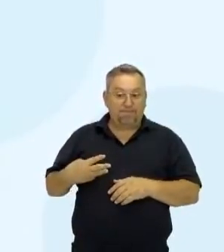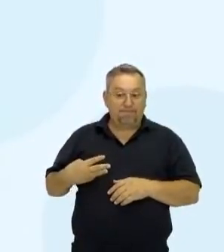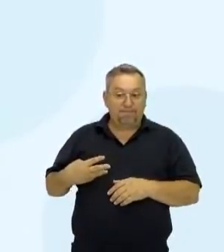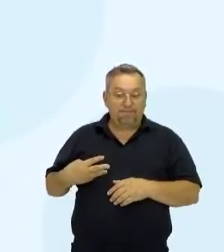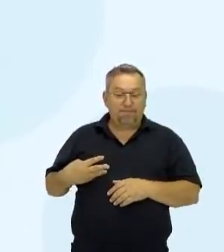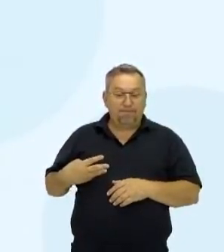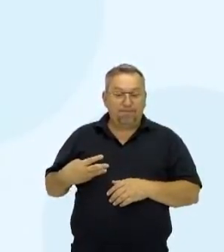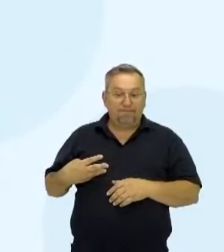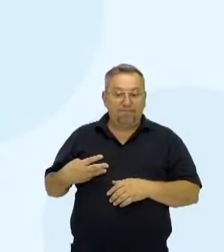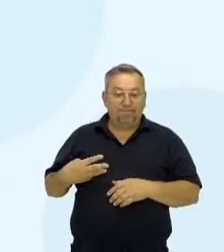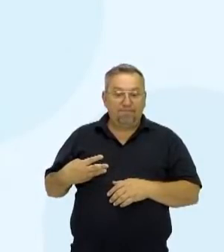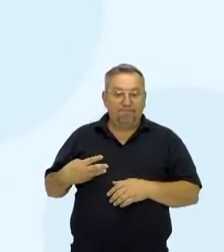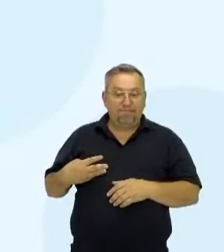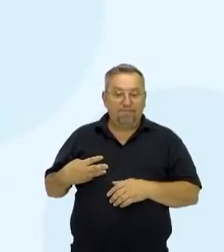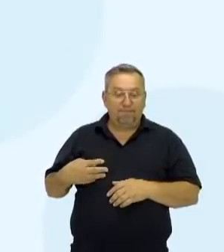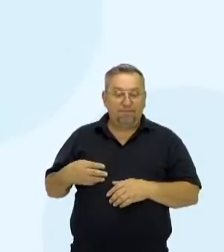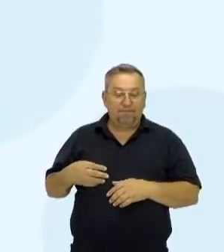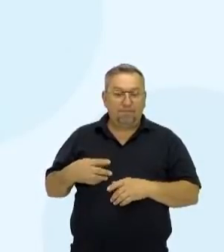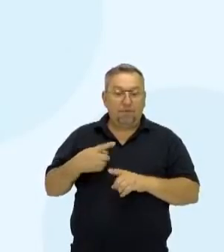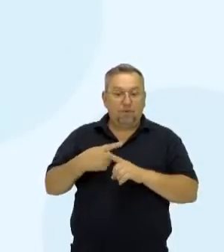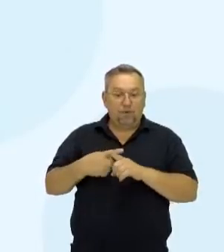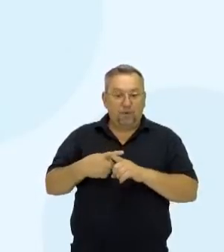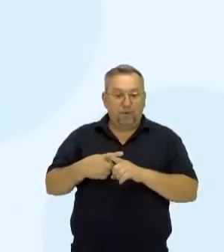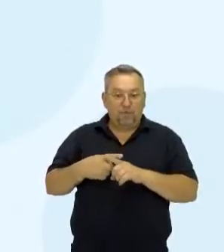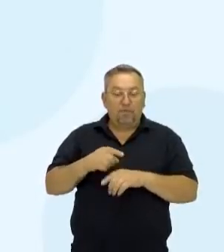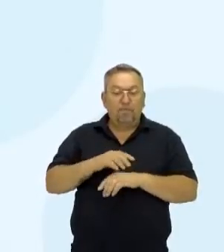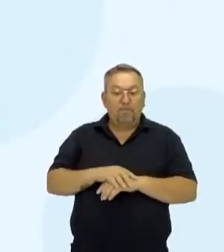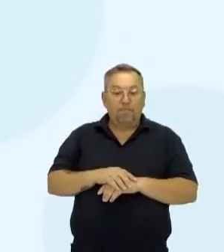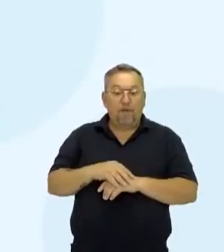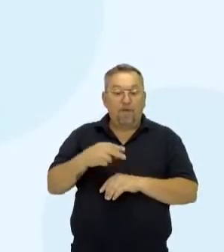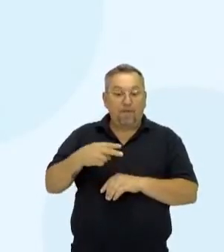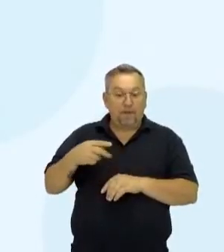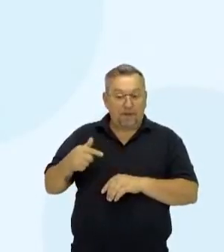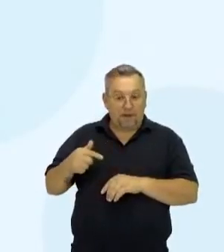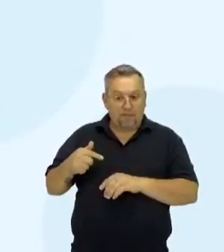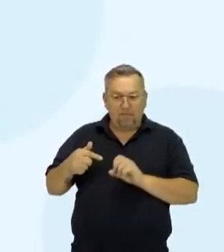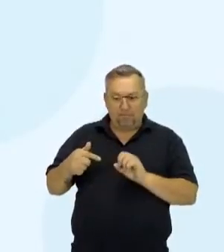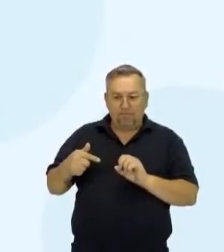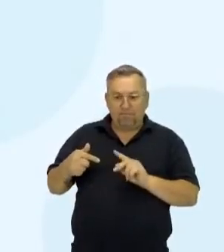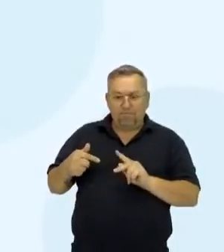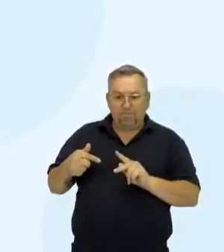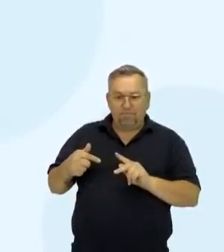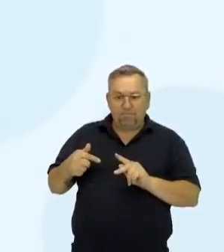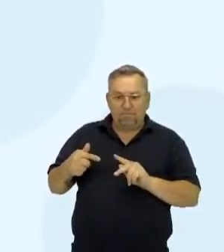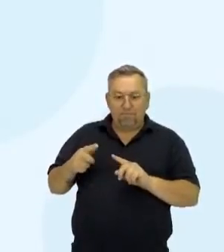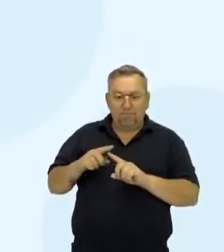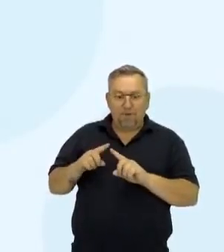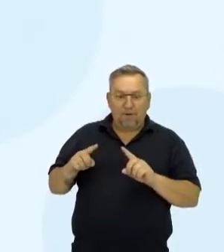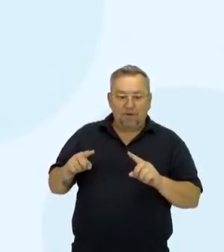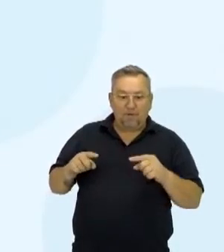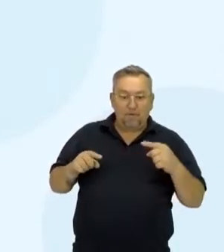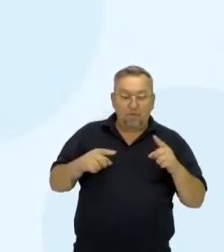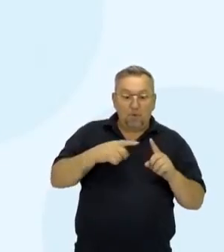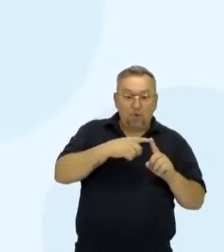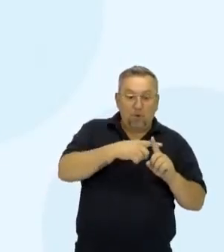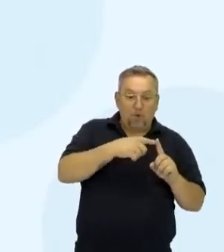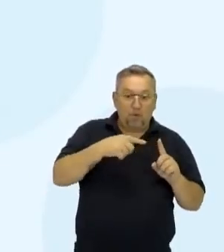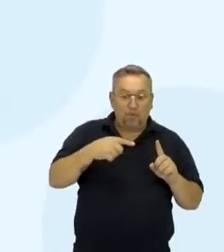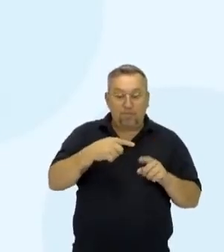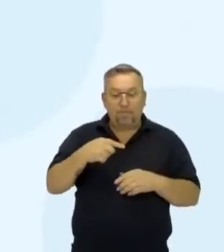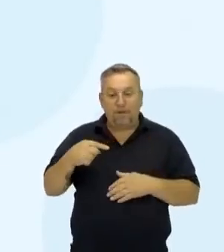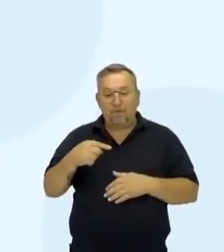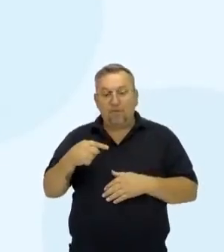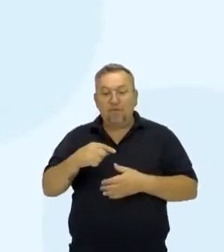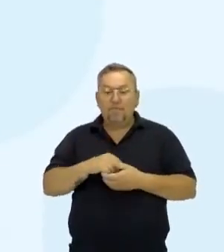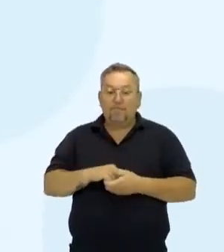lá, multiplicando o normal, 9 vezes 3, 27. Ok, sinais, positivo com negativo, ele vai